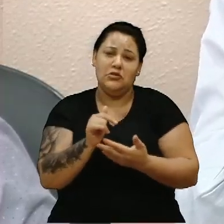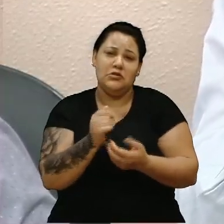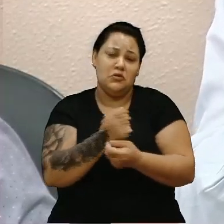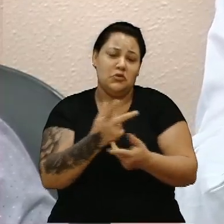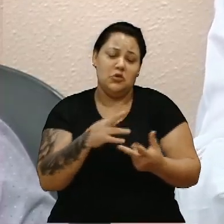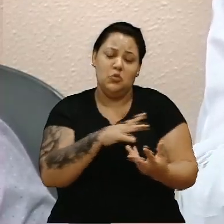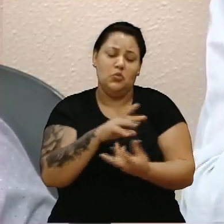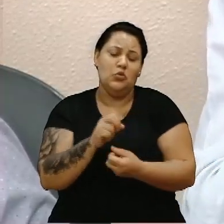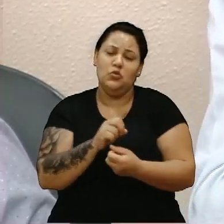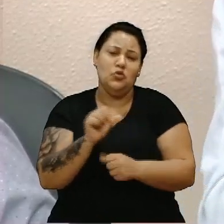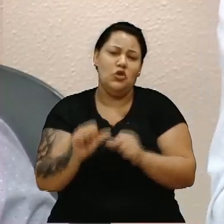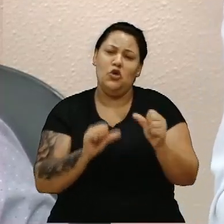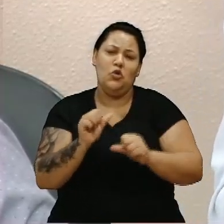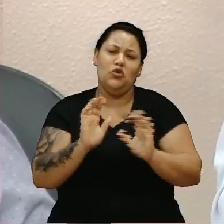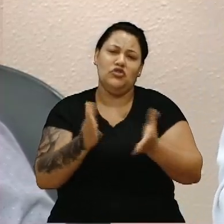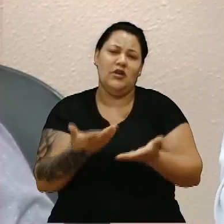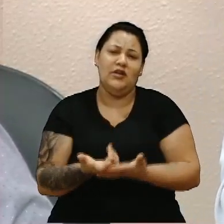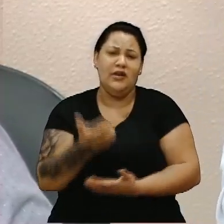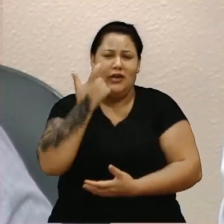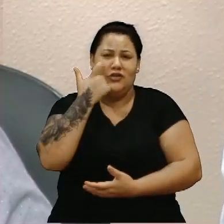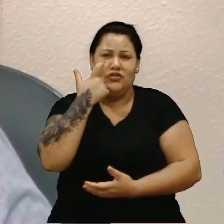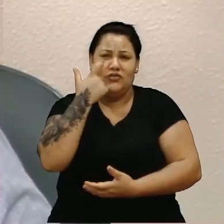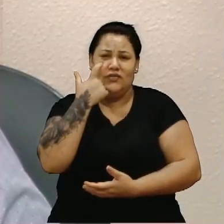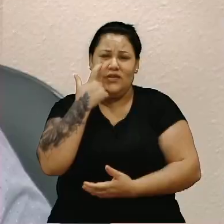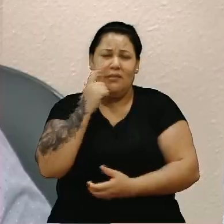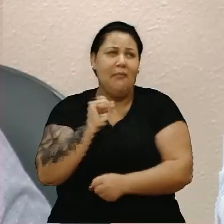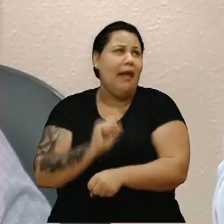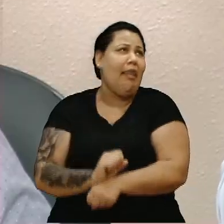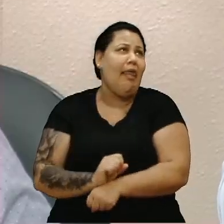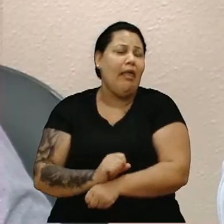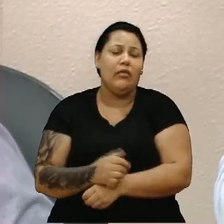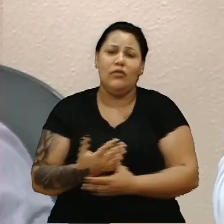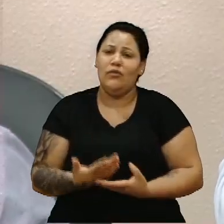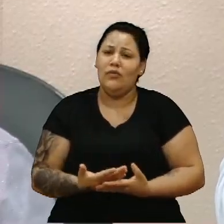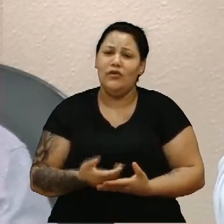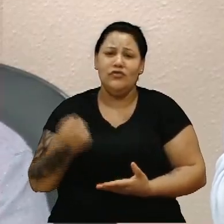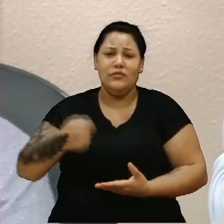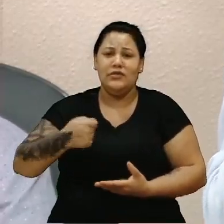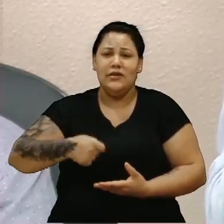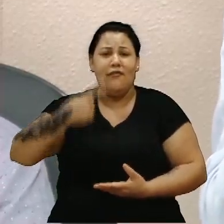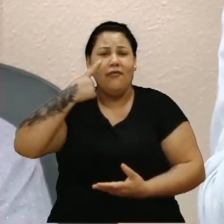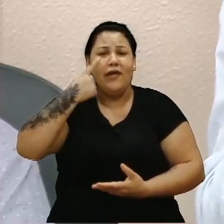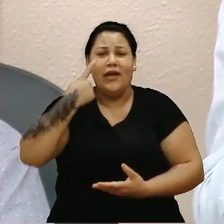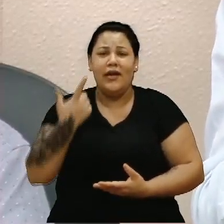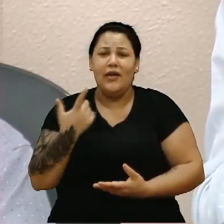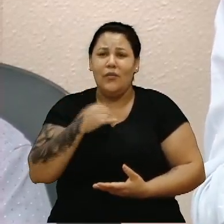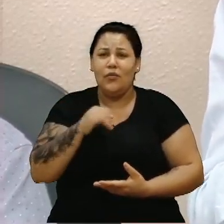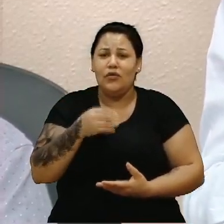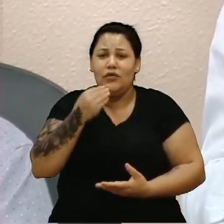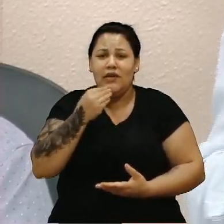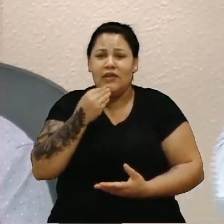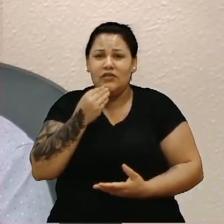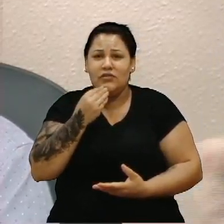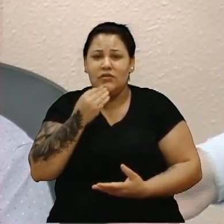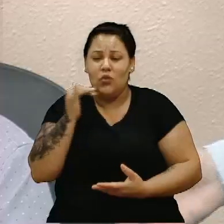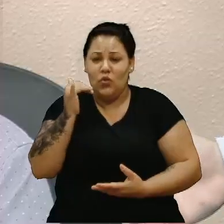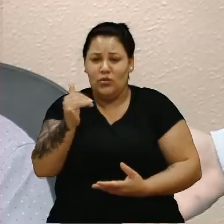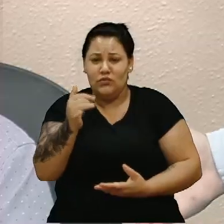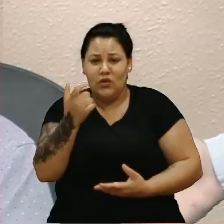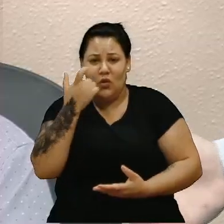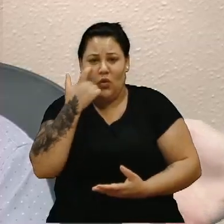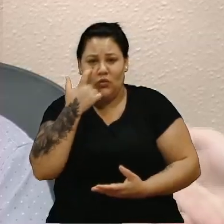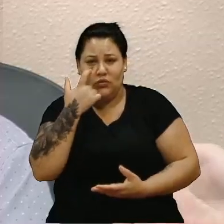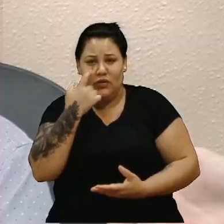a gente vê o transporte público parado nos anos 90. A questão da possibilidade de verificar onde se encontra o ônibus. A Visat dispõe